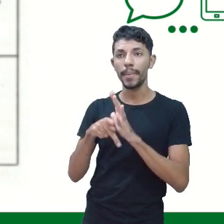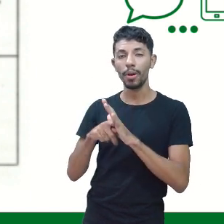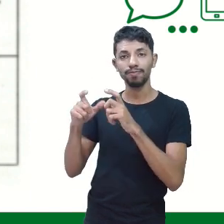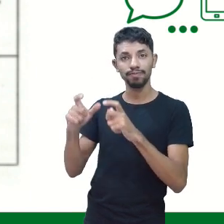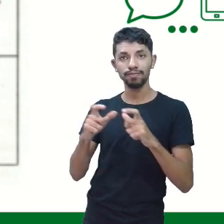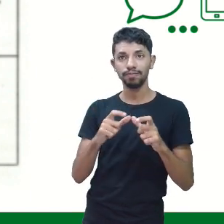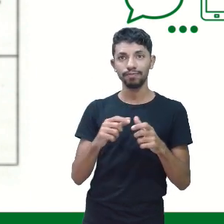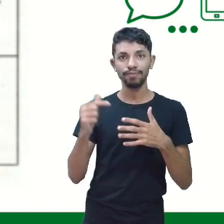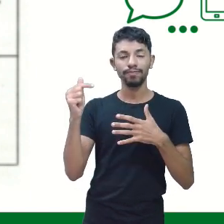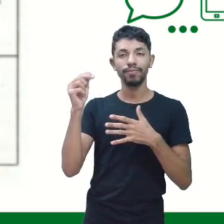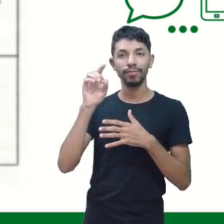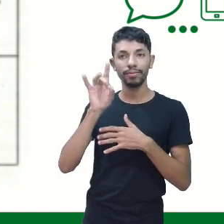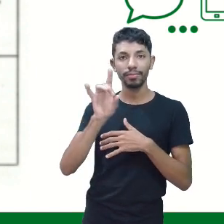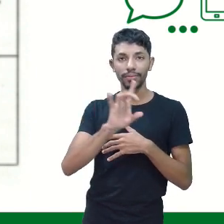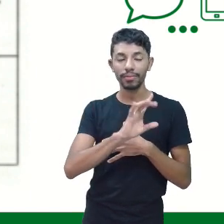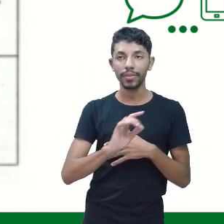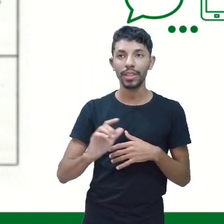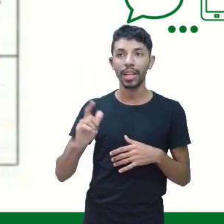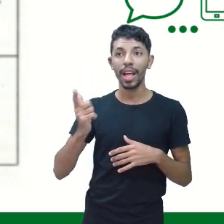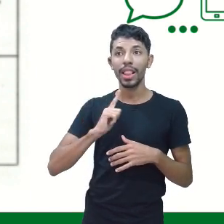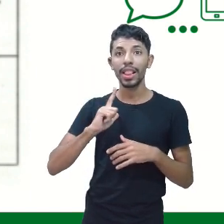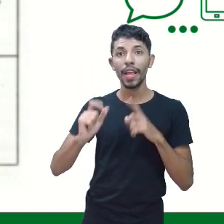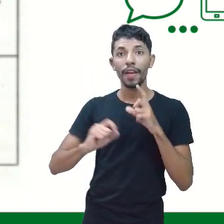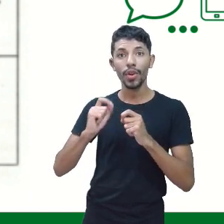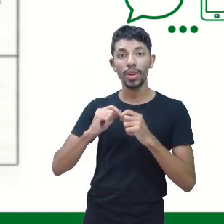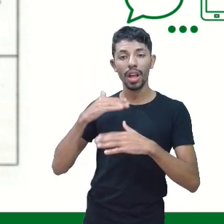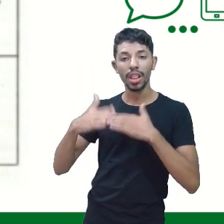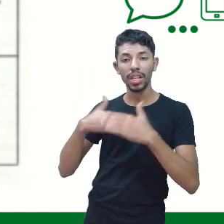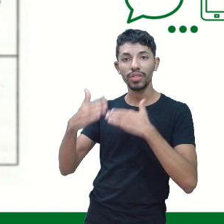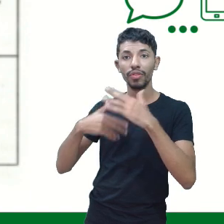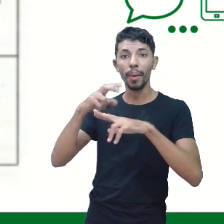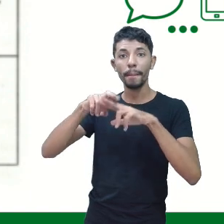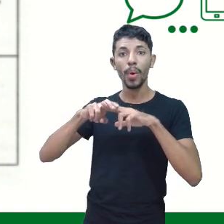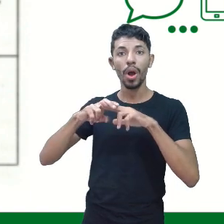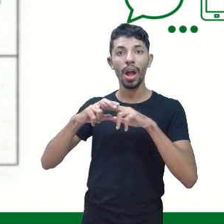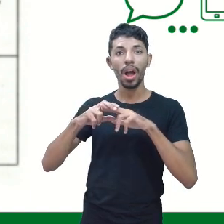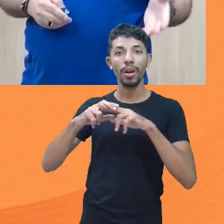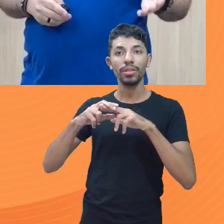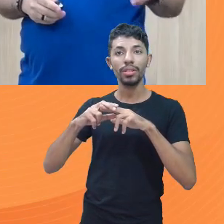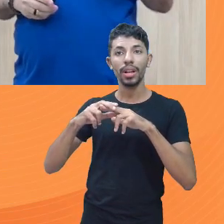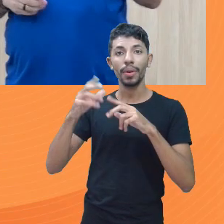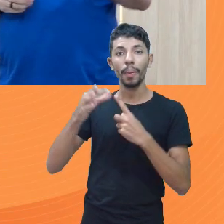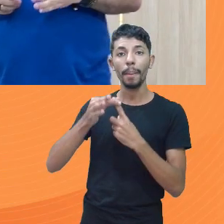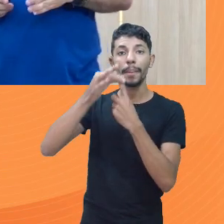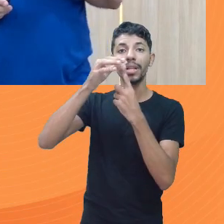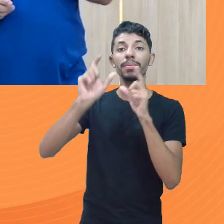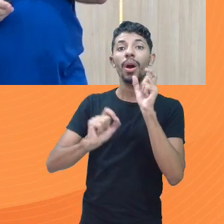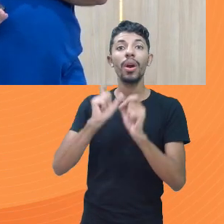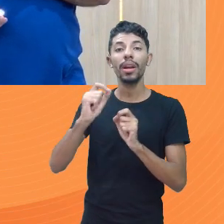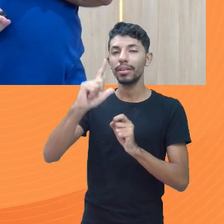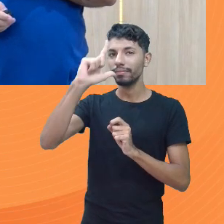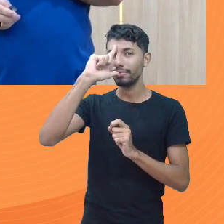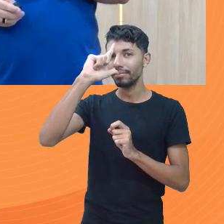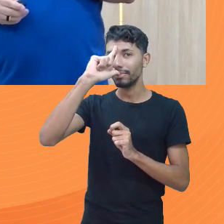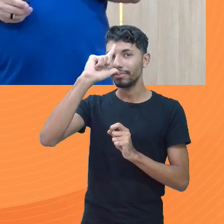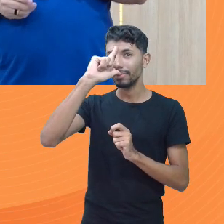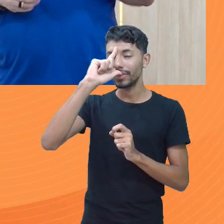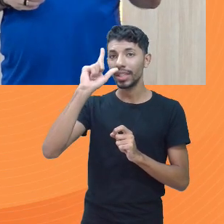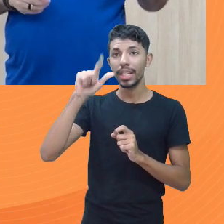foram desenvolvidos a partir de derivações do latim, que era o idioma falado pelos